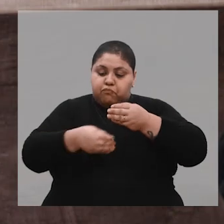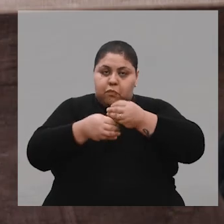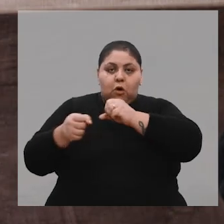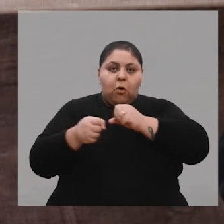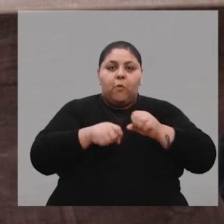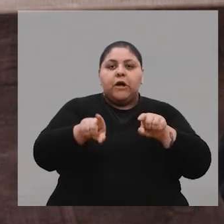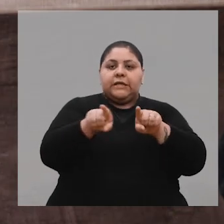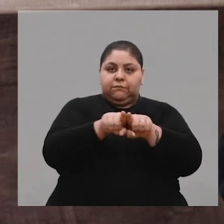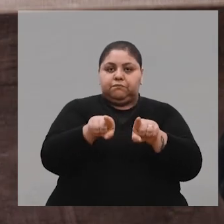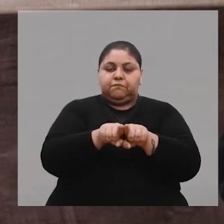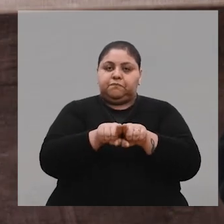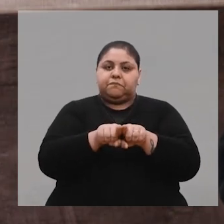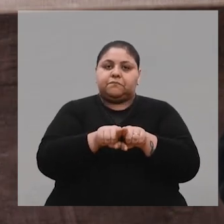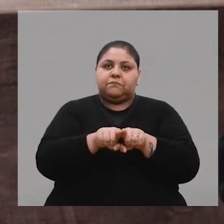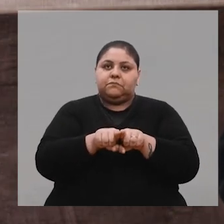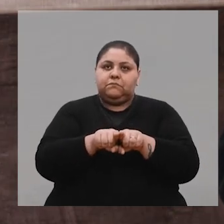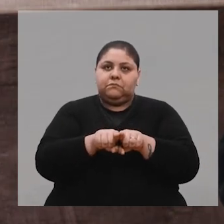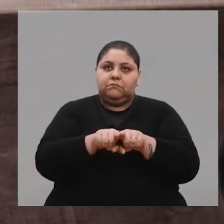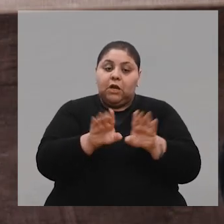para poder também